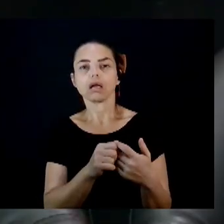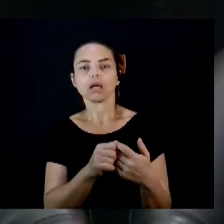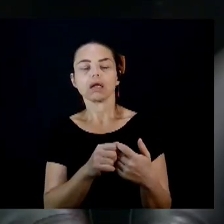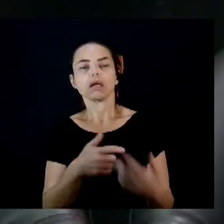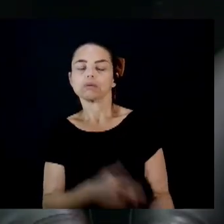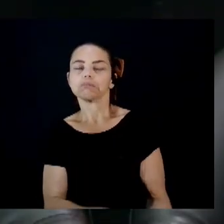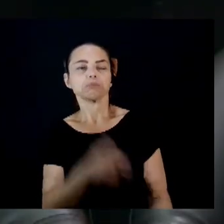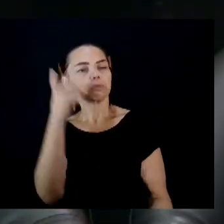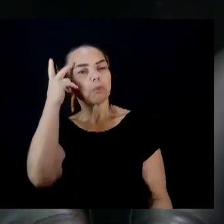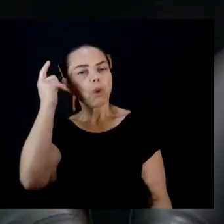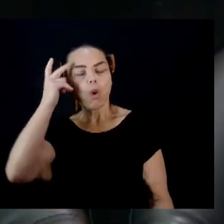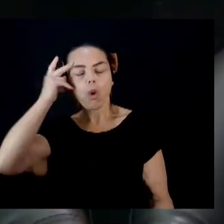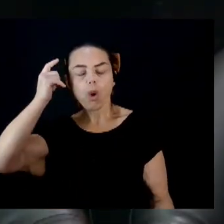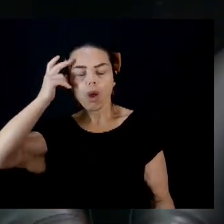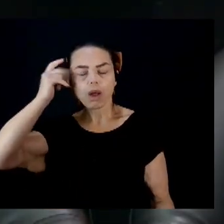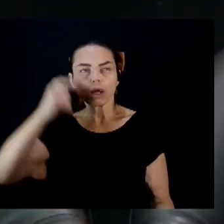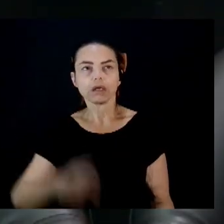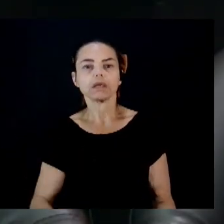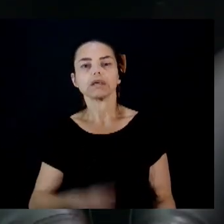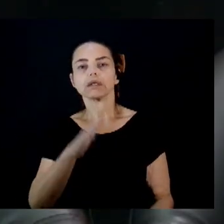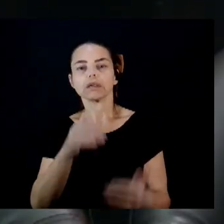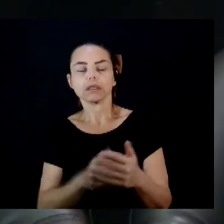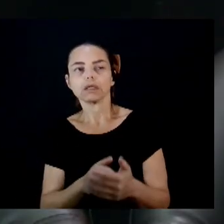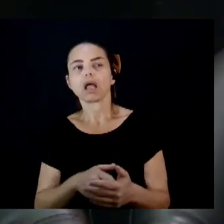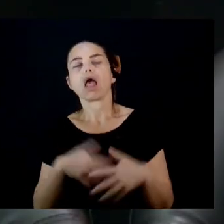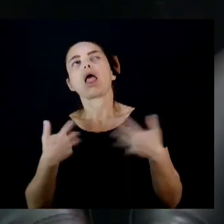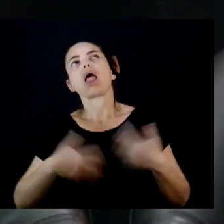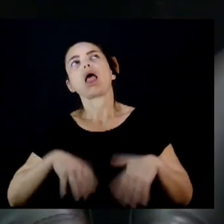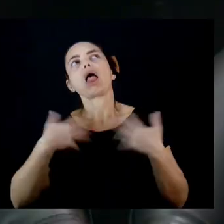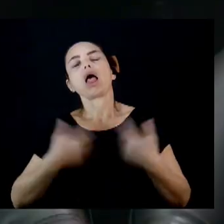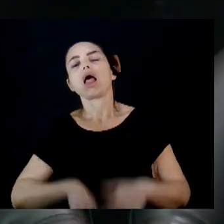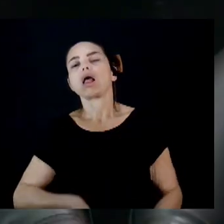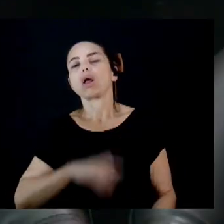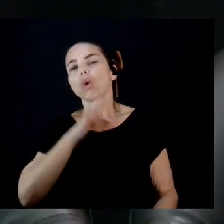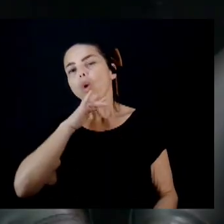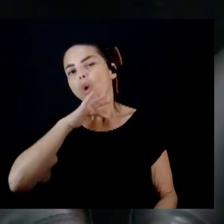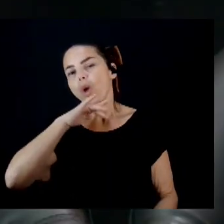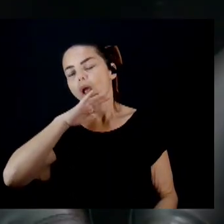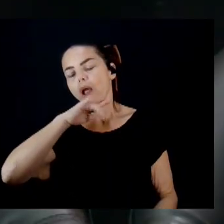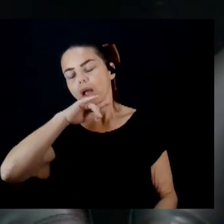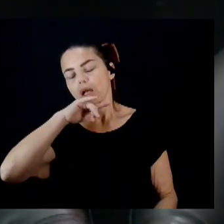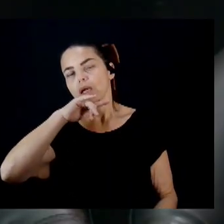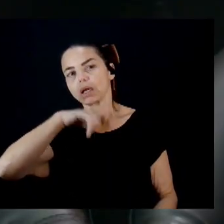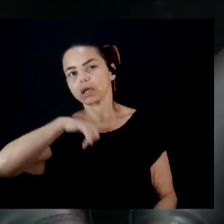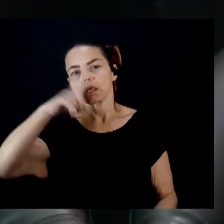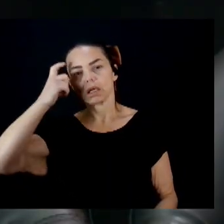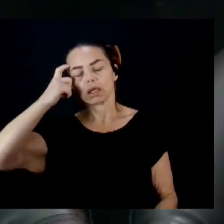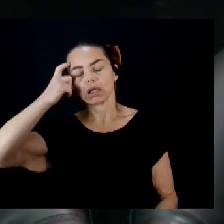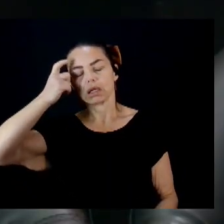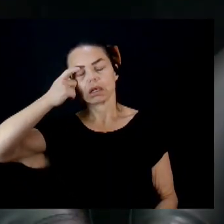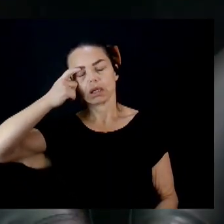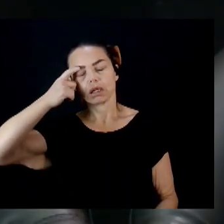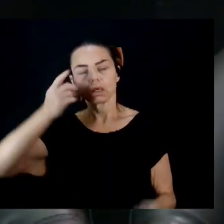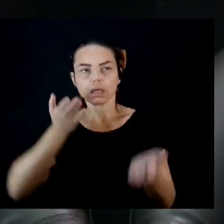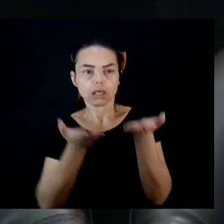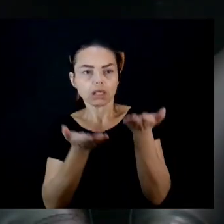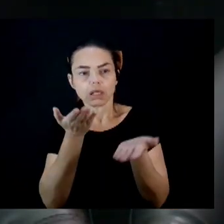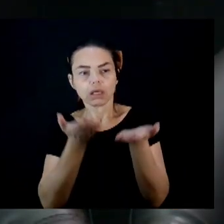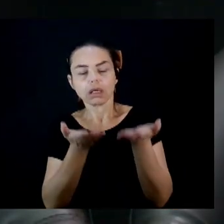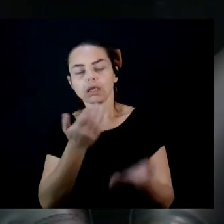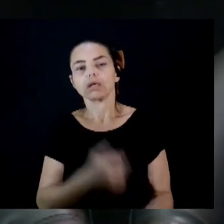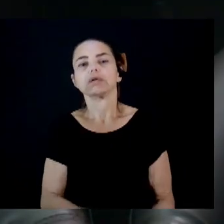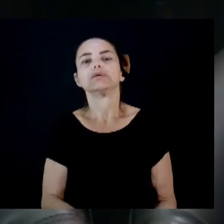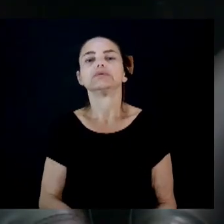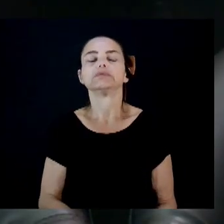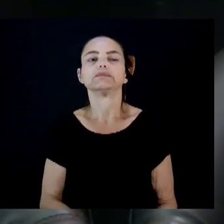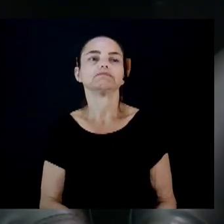né? Mas tudo que é exagero faz mal. Então, assim, a gente tem que pensar nesse equilíbrio. E